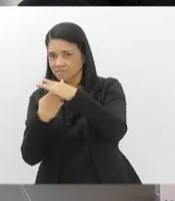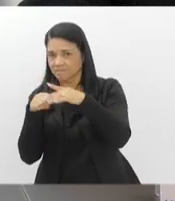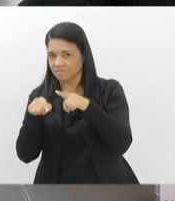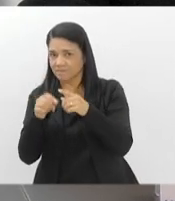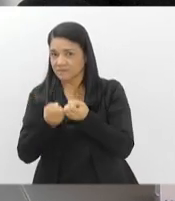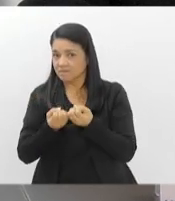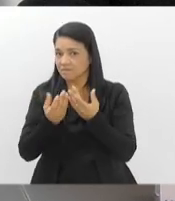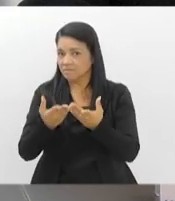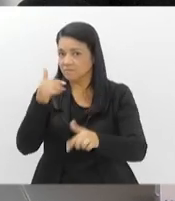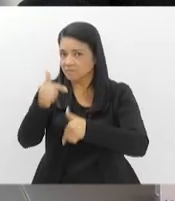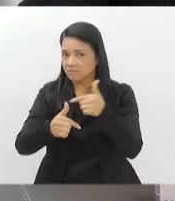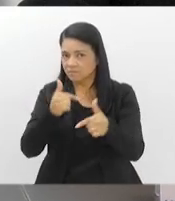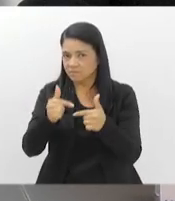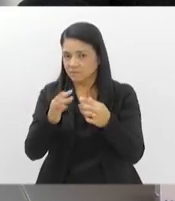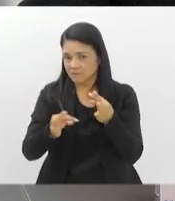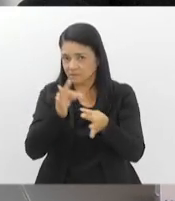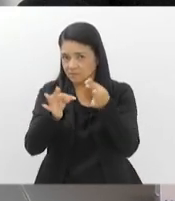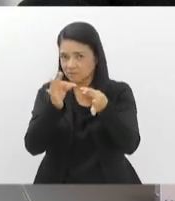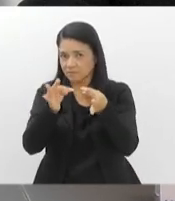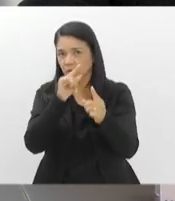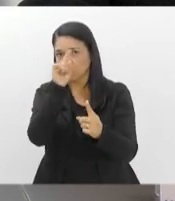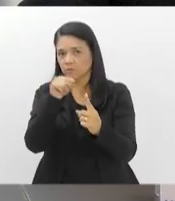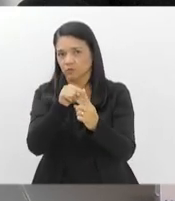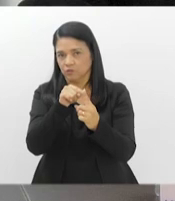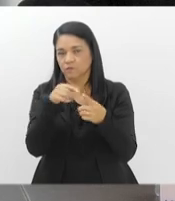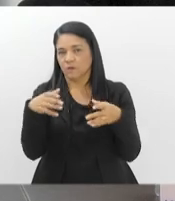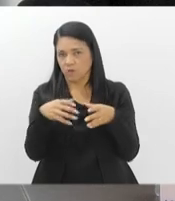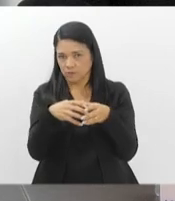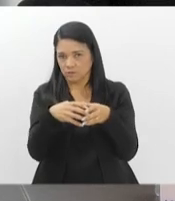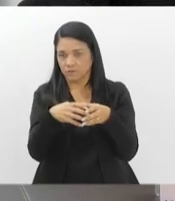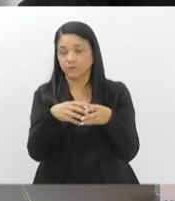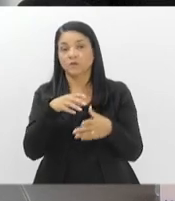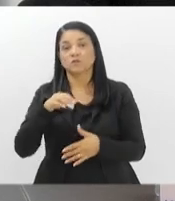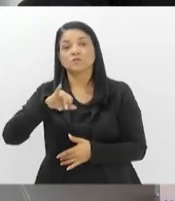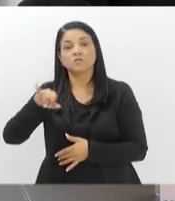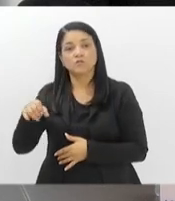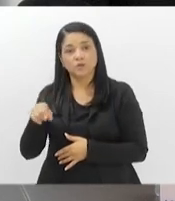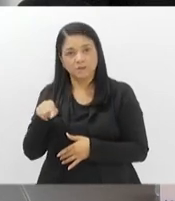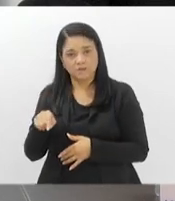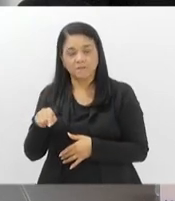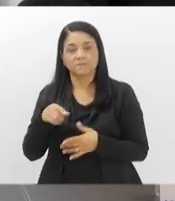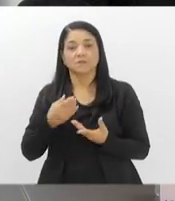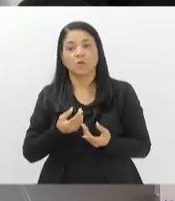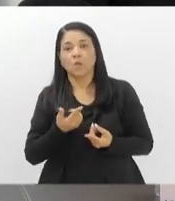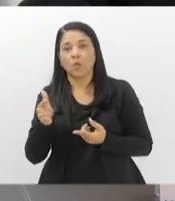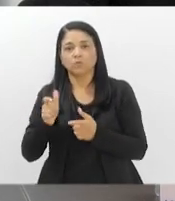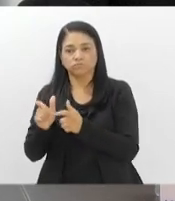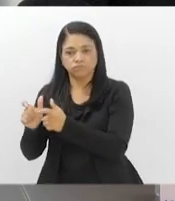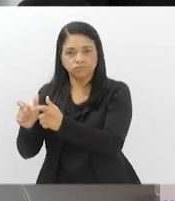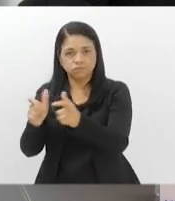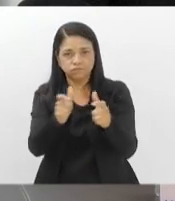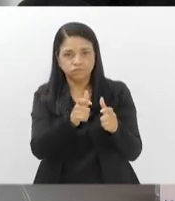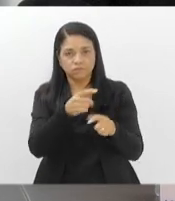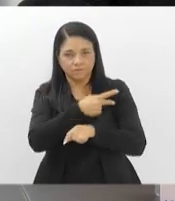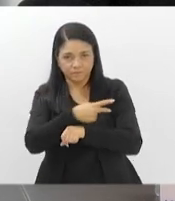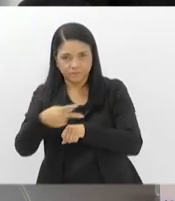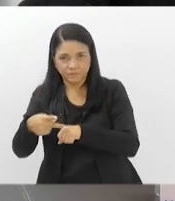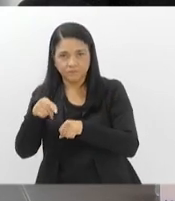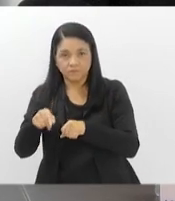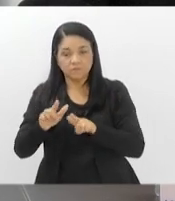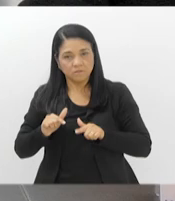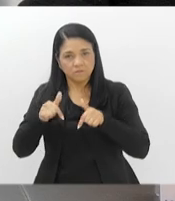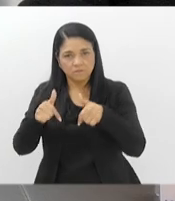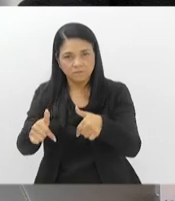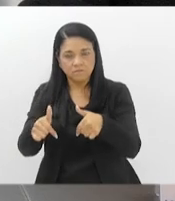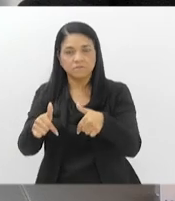os serviços objetos desta comissão J outra diligências para boa efetiva e fiel execução